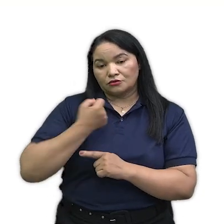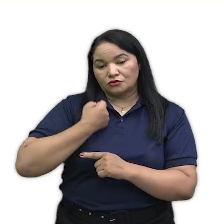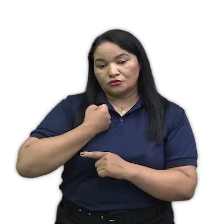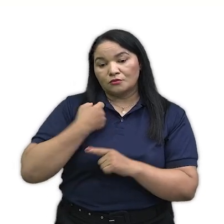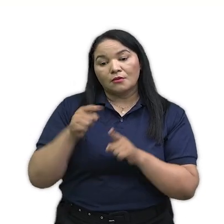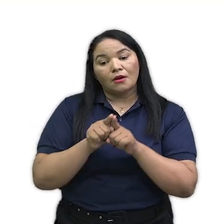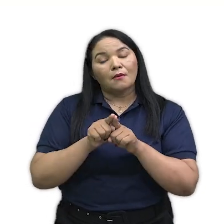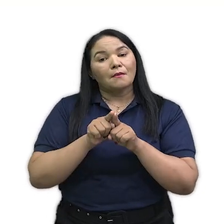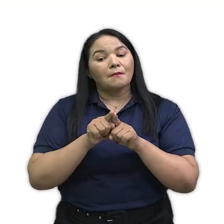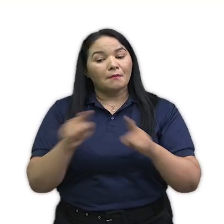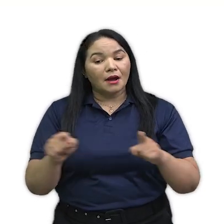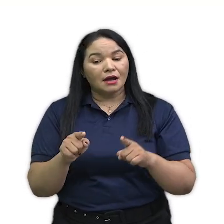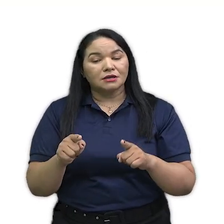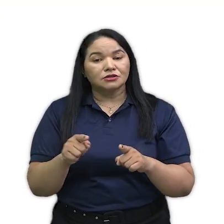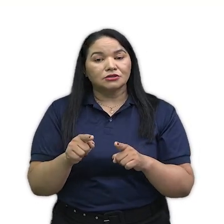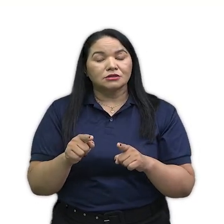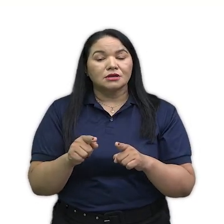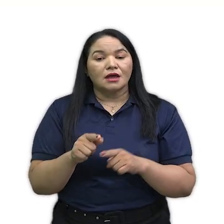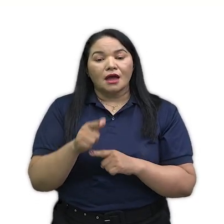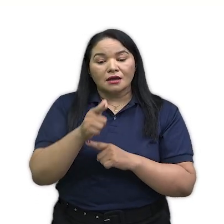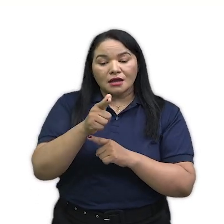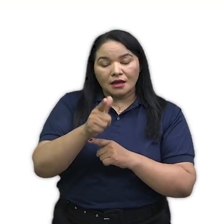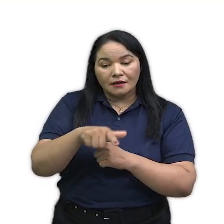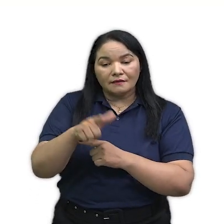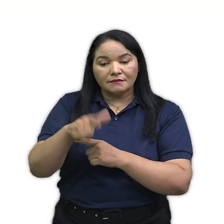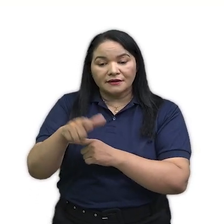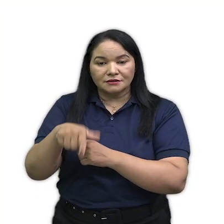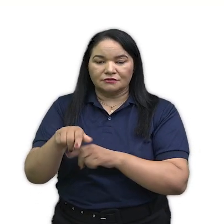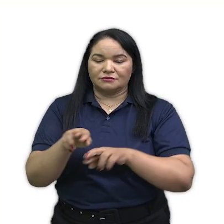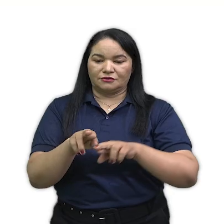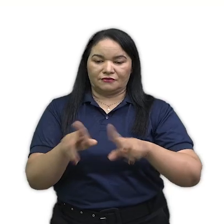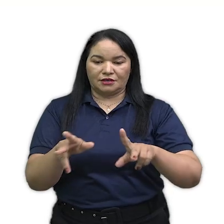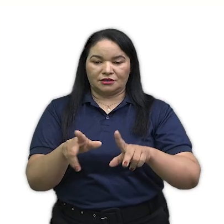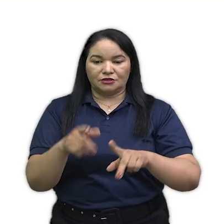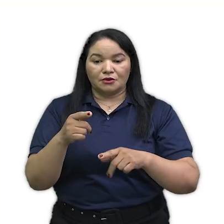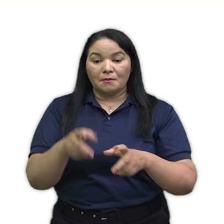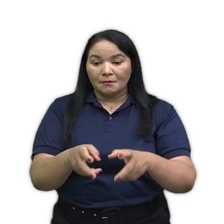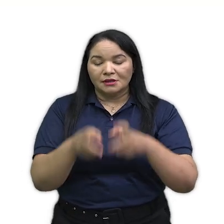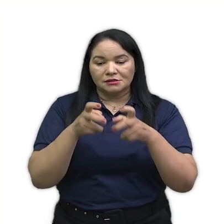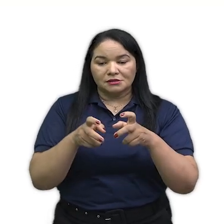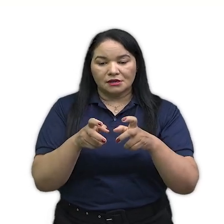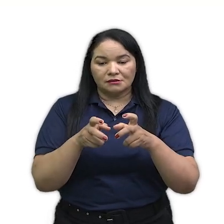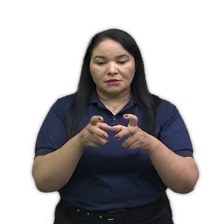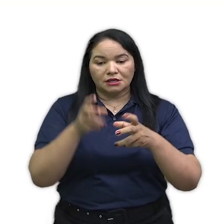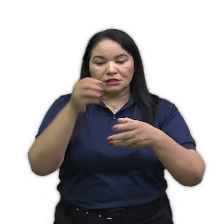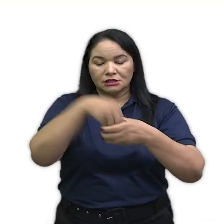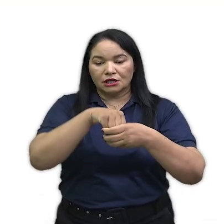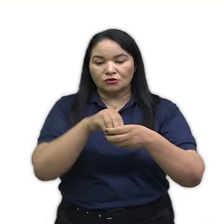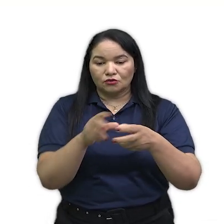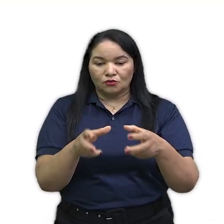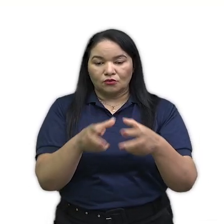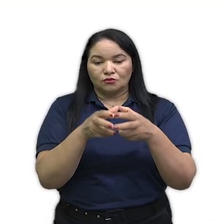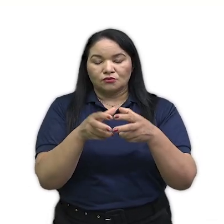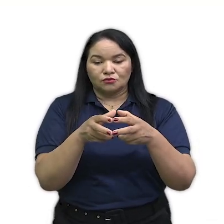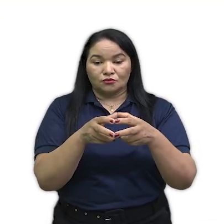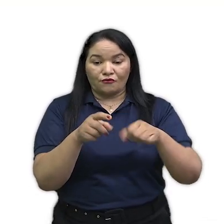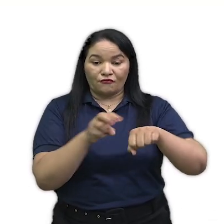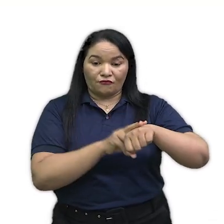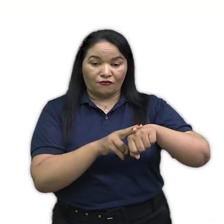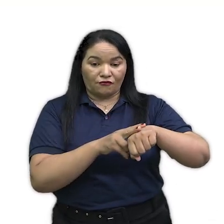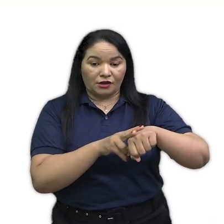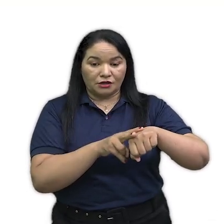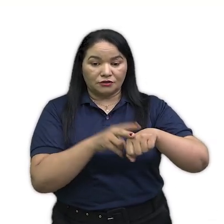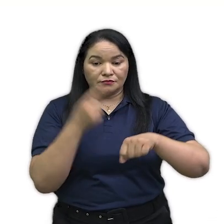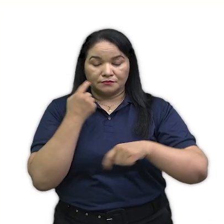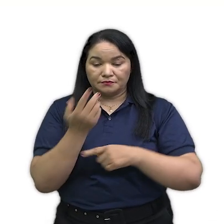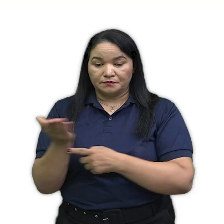Só que a quantidade com que eles aparecem é diferente. Repare que nesse conjunto que está aí em verde, o número